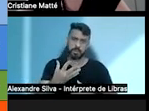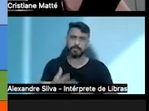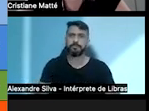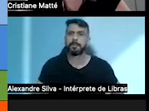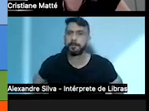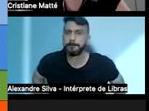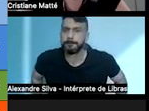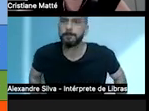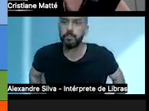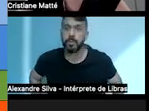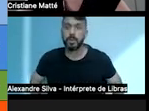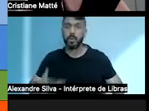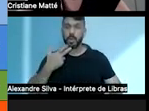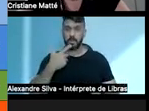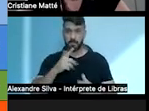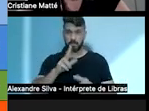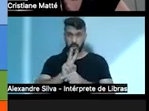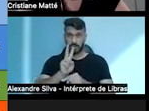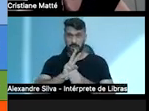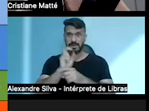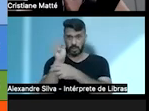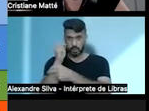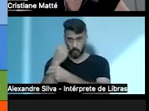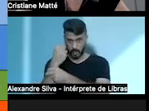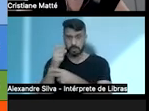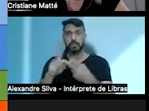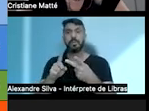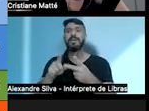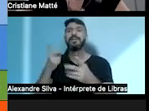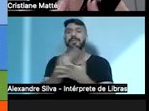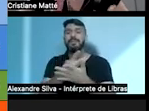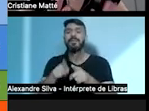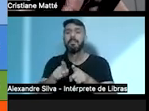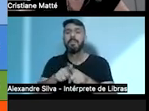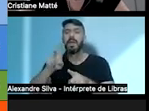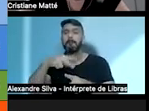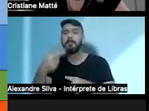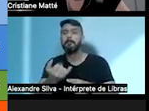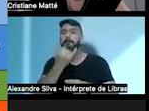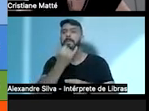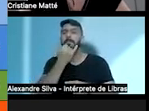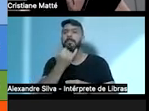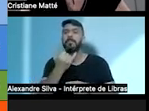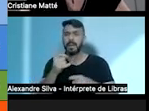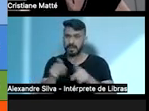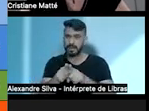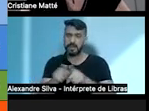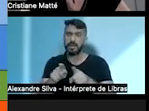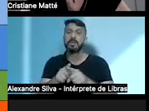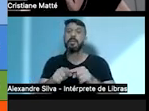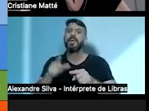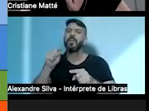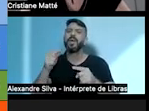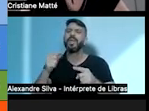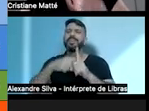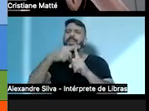de proteção das articulações, proteção contra quedas e também em questão, né, nessa questão específica da termorregulação.